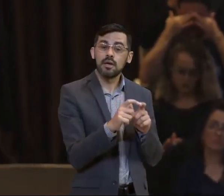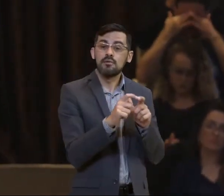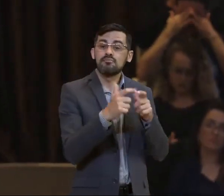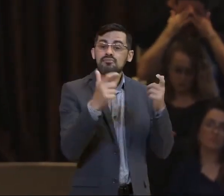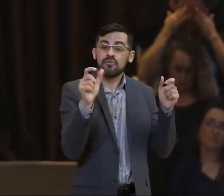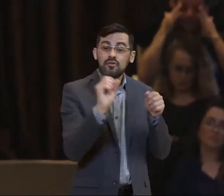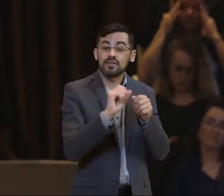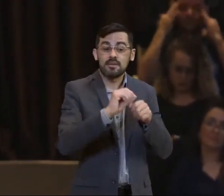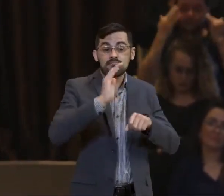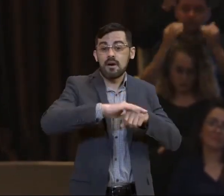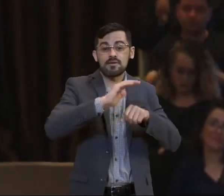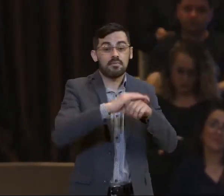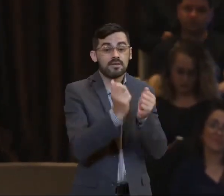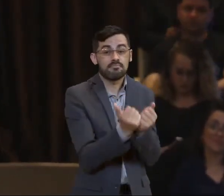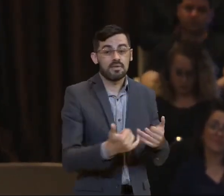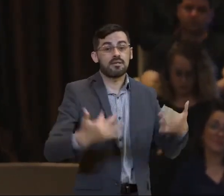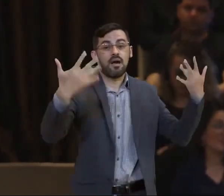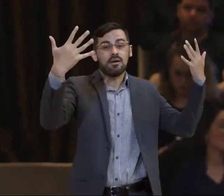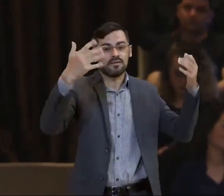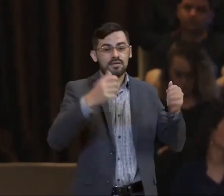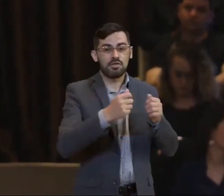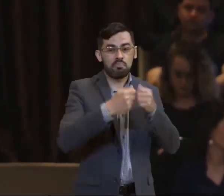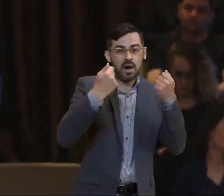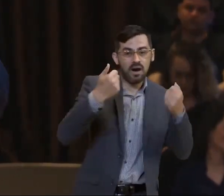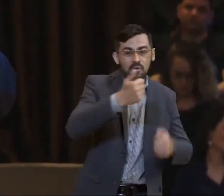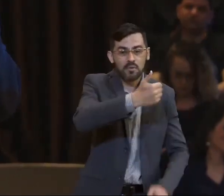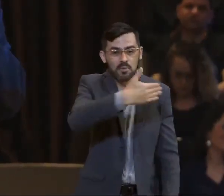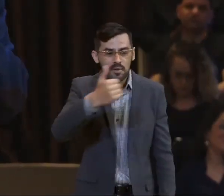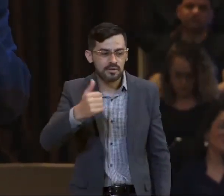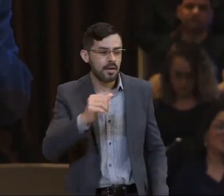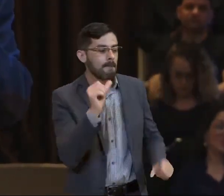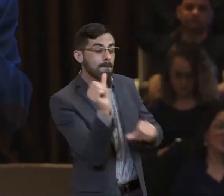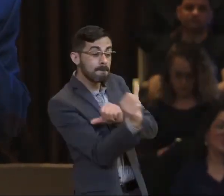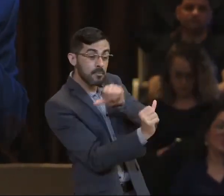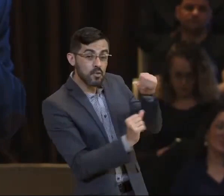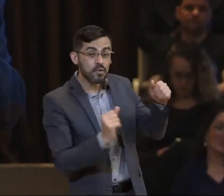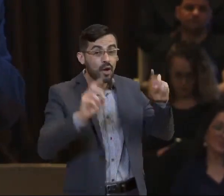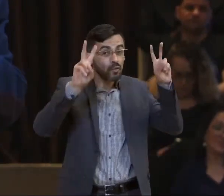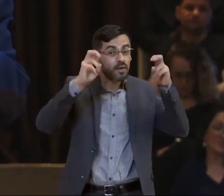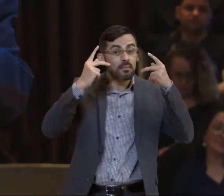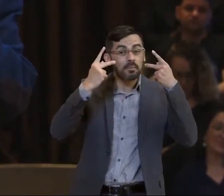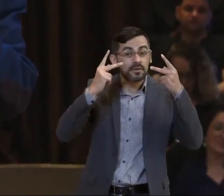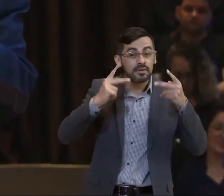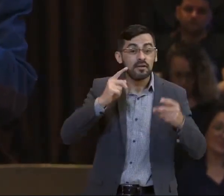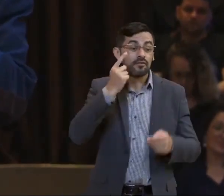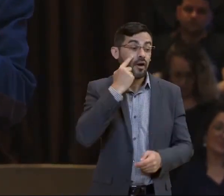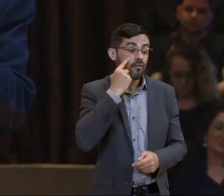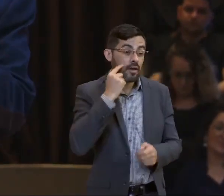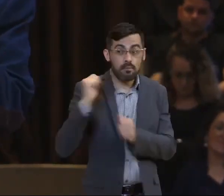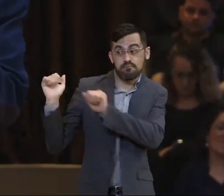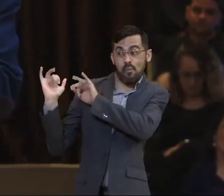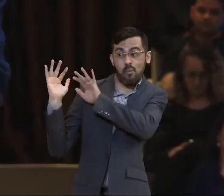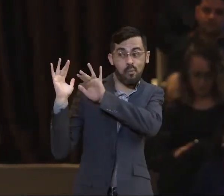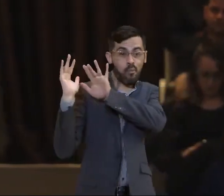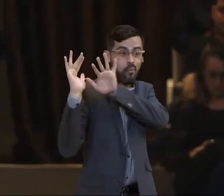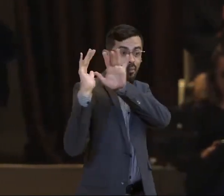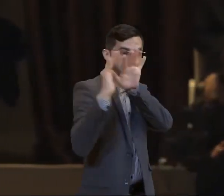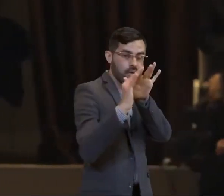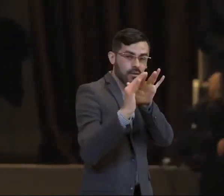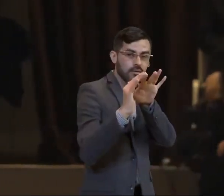de pães, mais milagres. Muda o sermão, você vai ver a multidão, vai estar